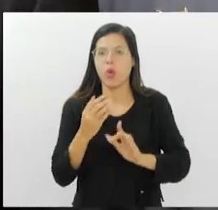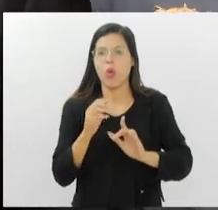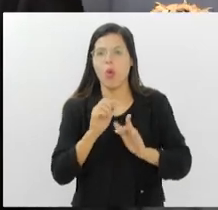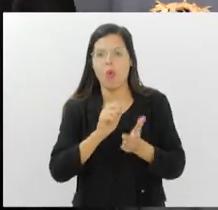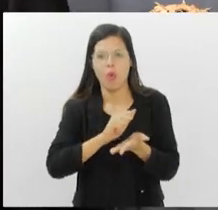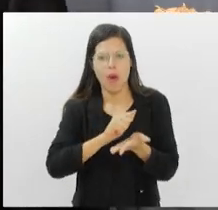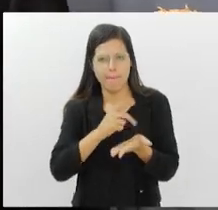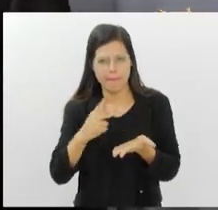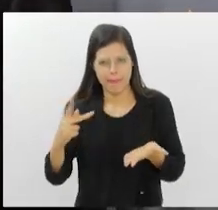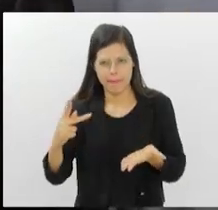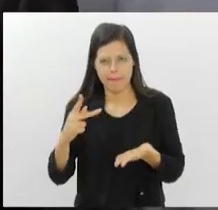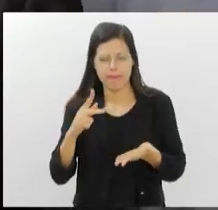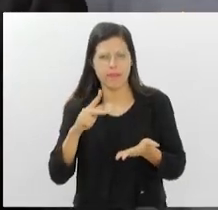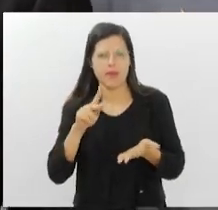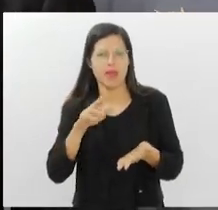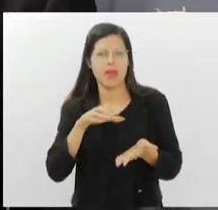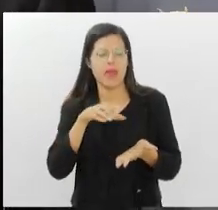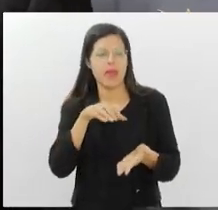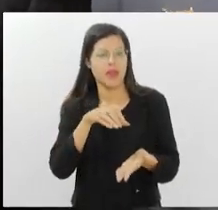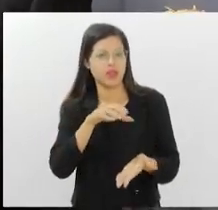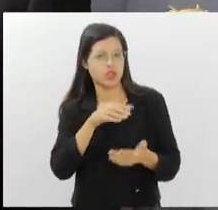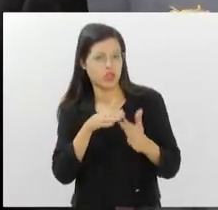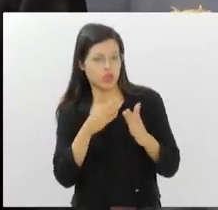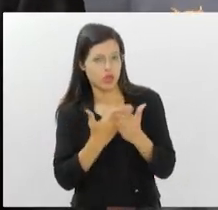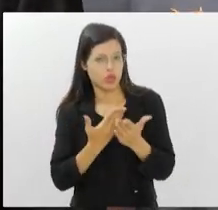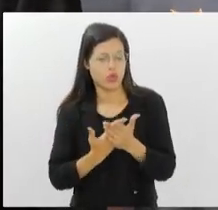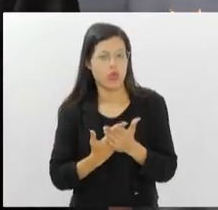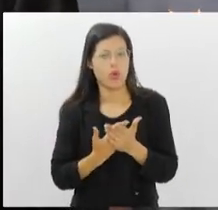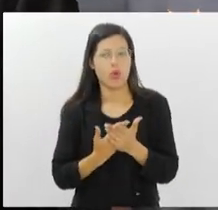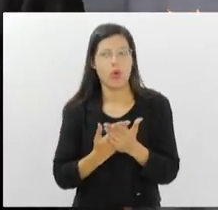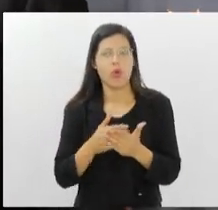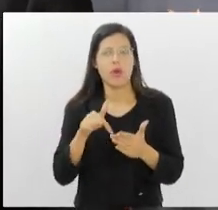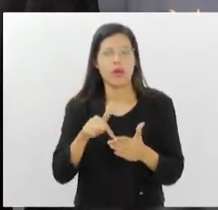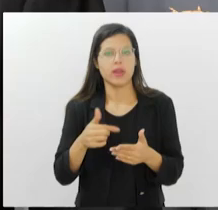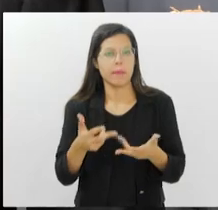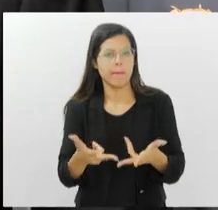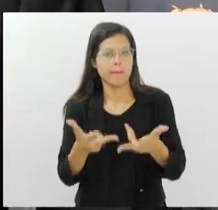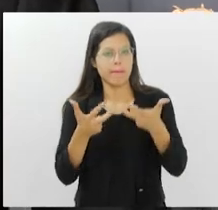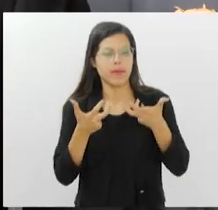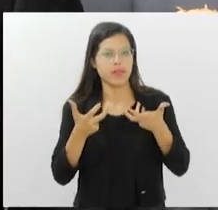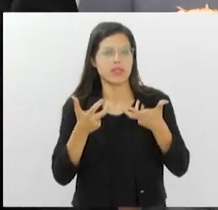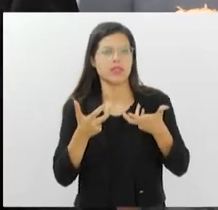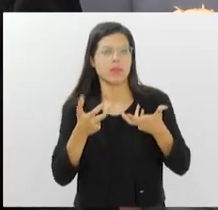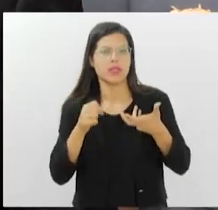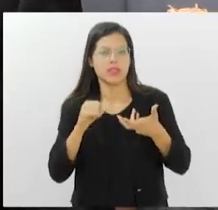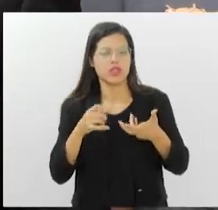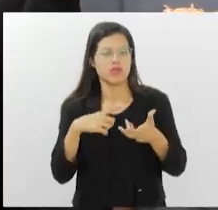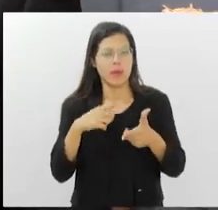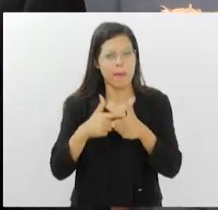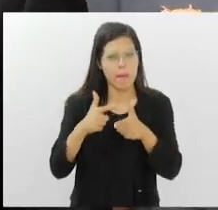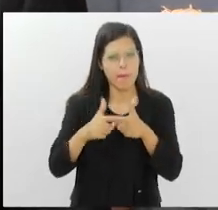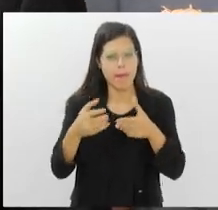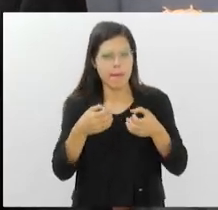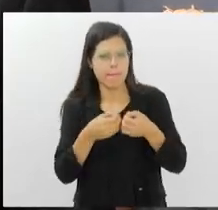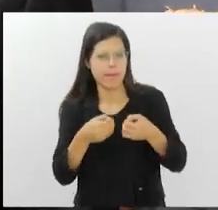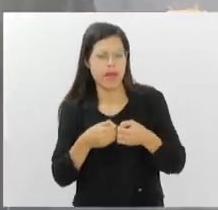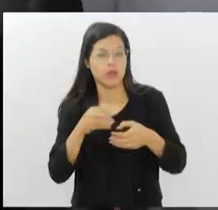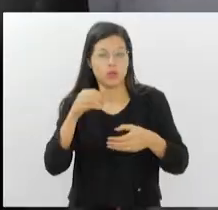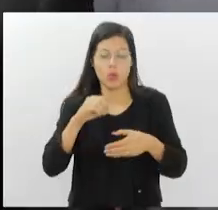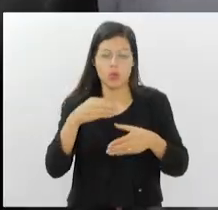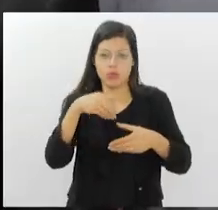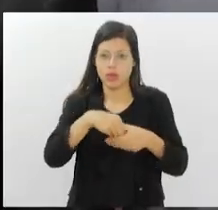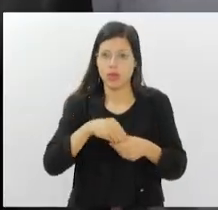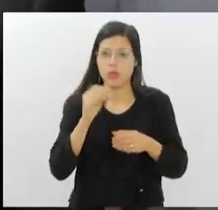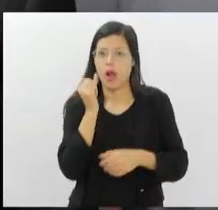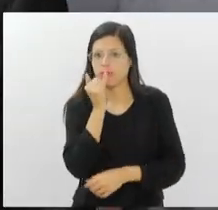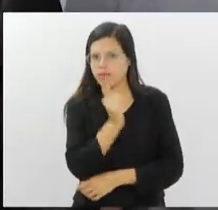também que qualquer manifestação de violência dentro ou do entorno da escola seja imediatamente comunicada às redes de segurança. O